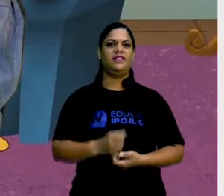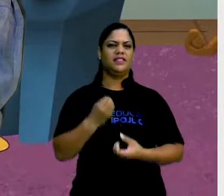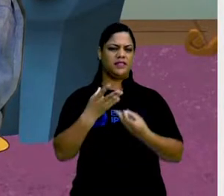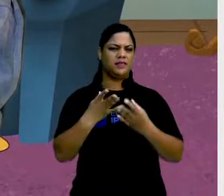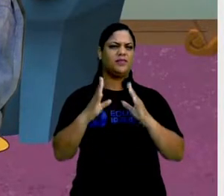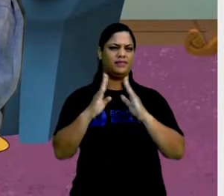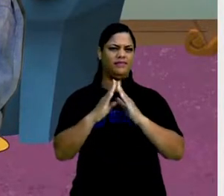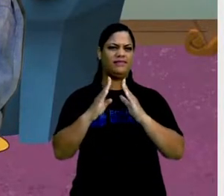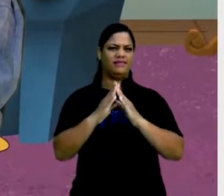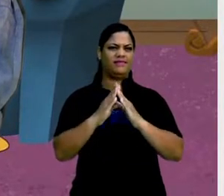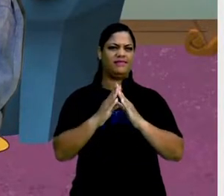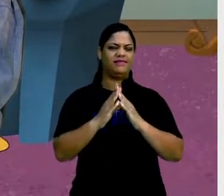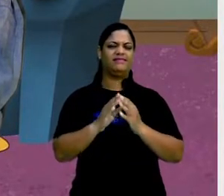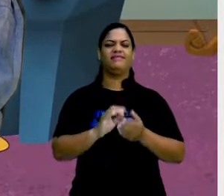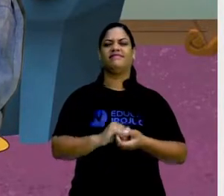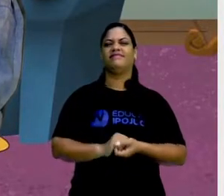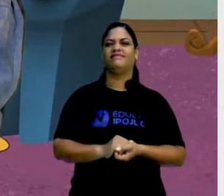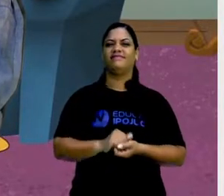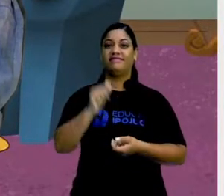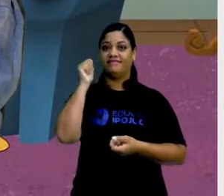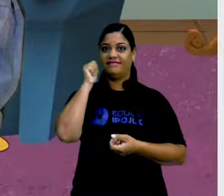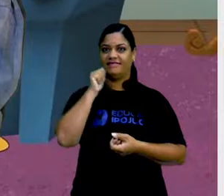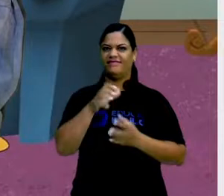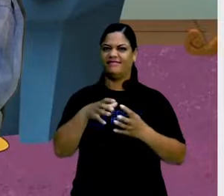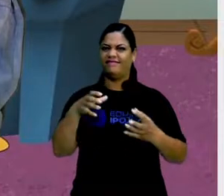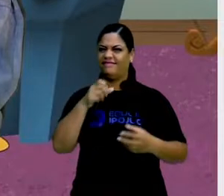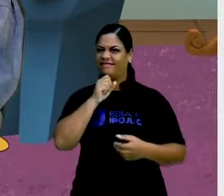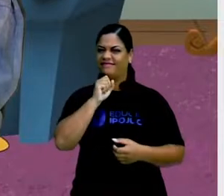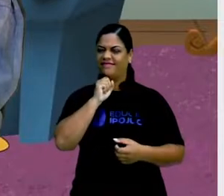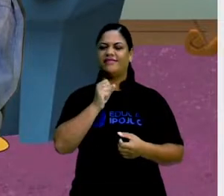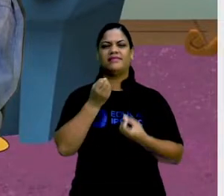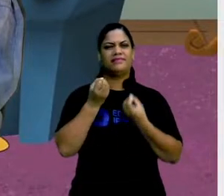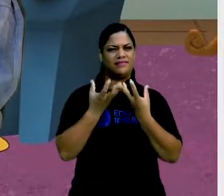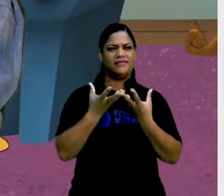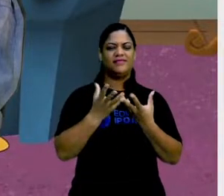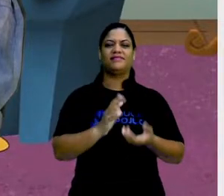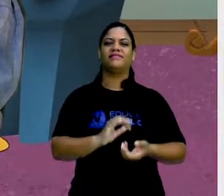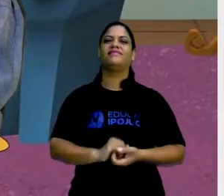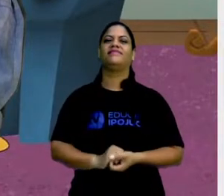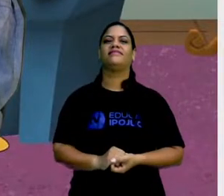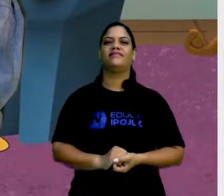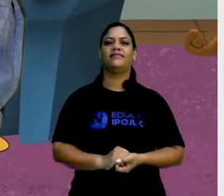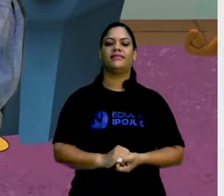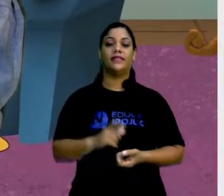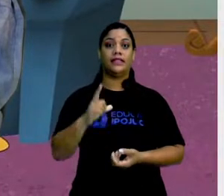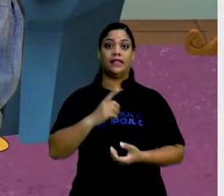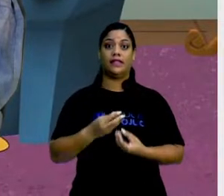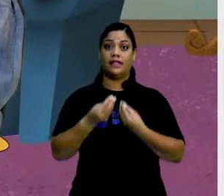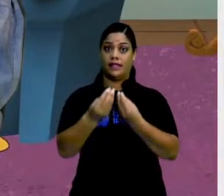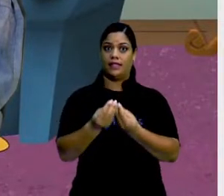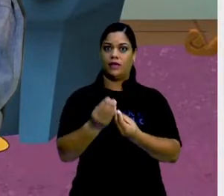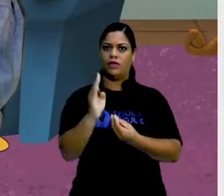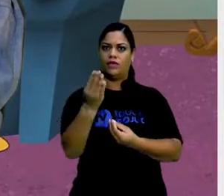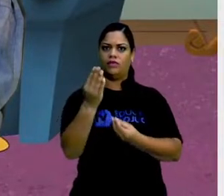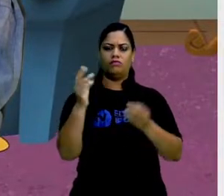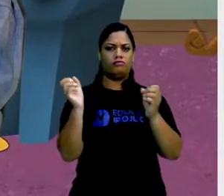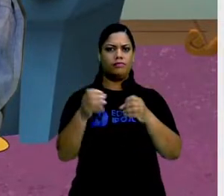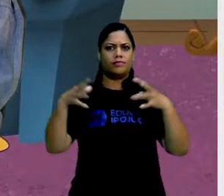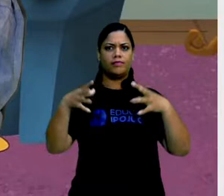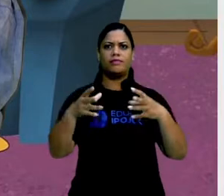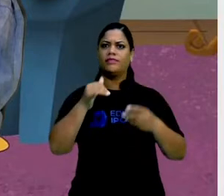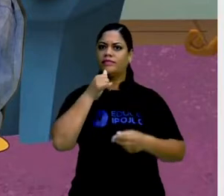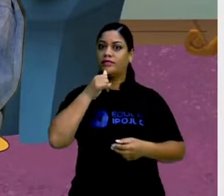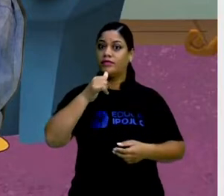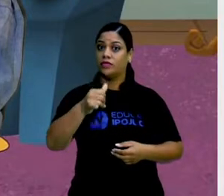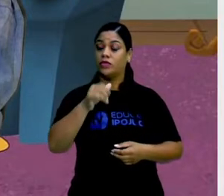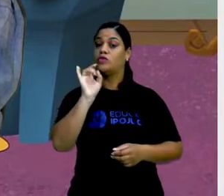vovó, né, leiturinha? Pois foi o que ela fez. A vovó tem um espelho mágico. Mas a vovó disse a